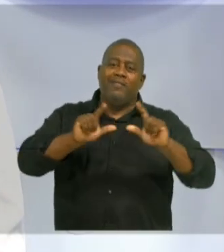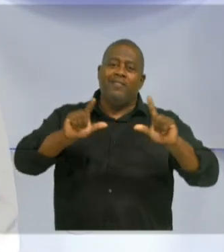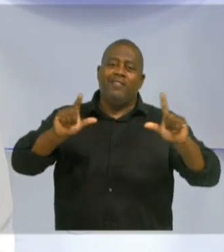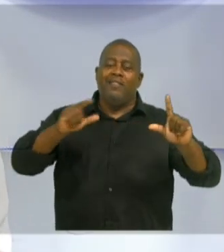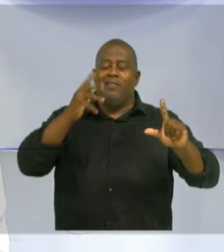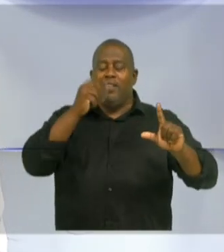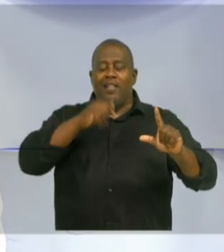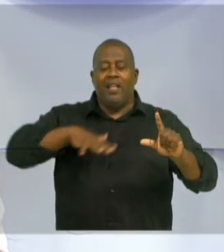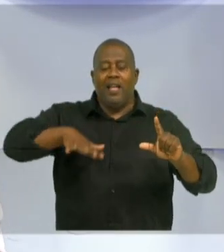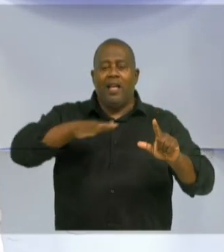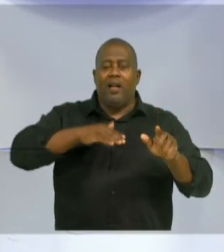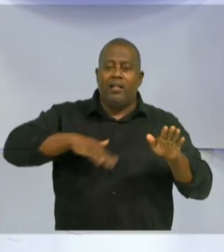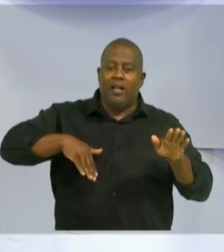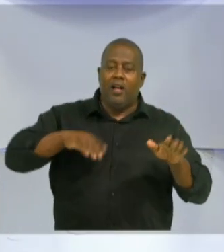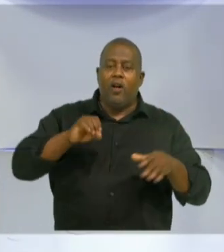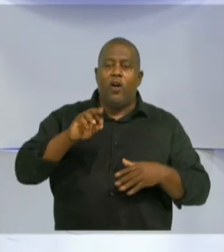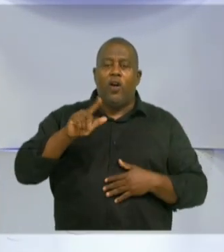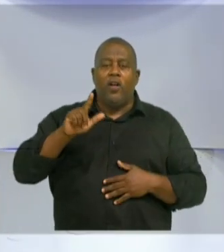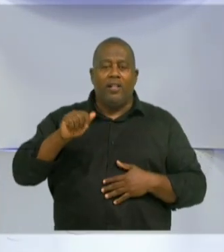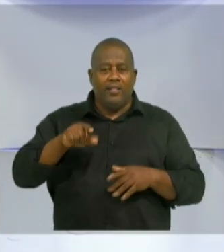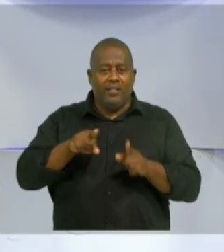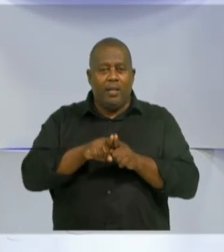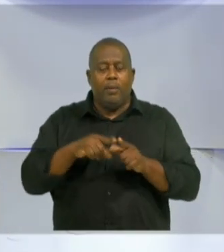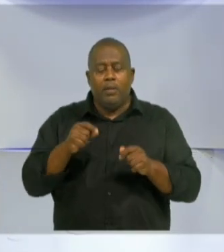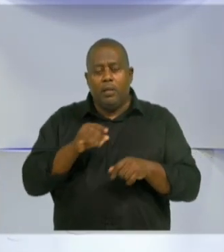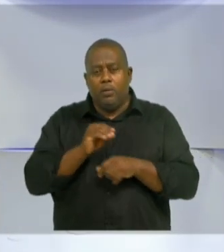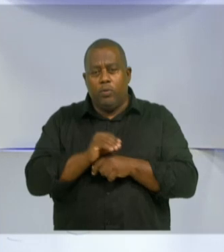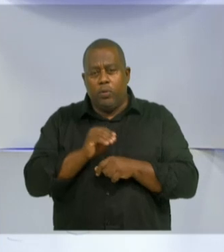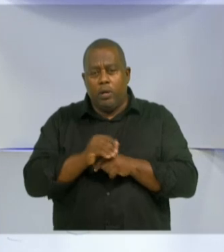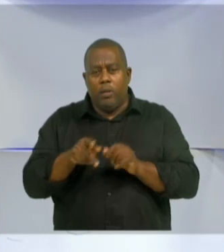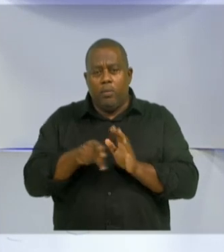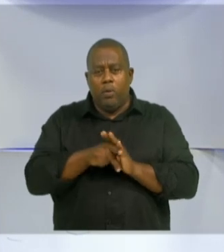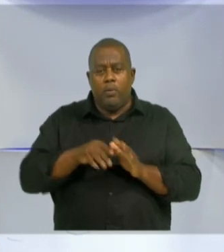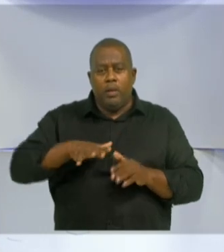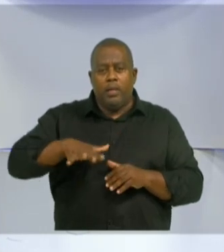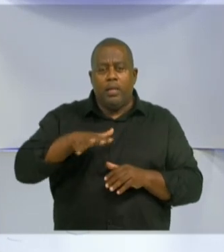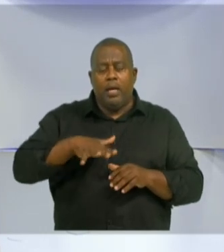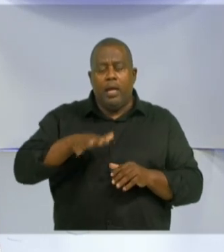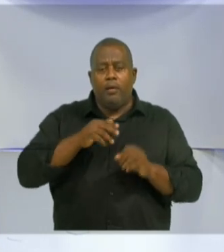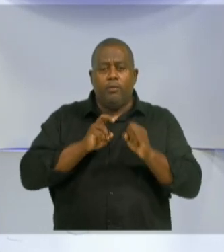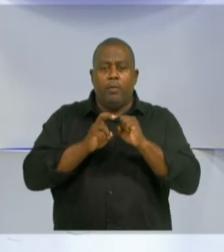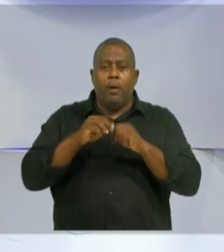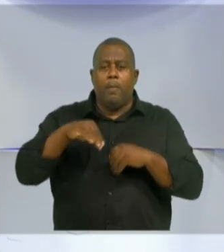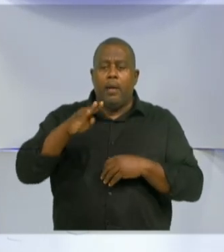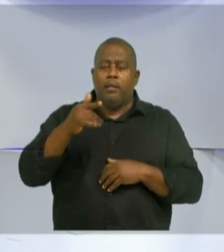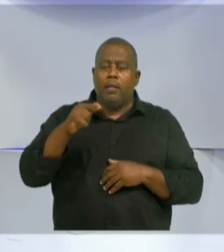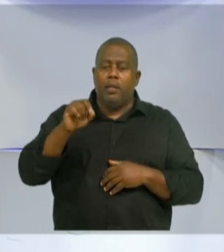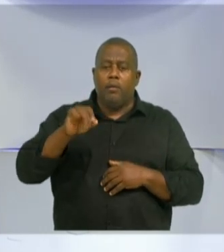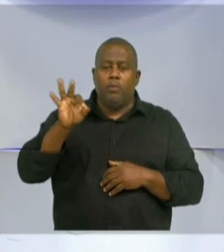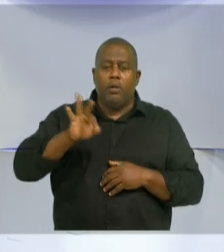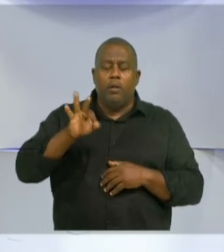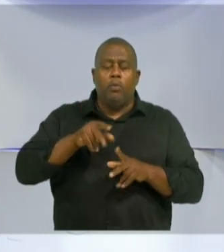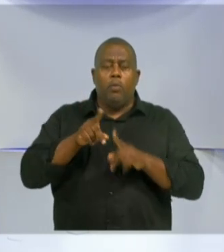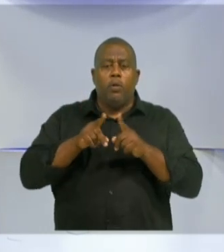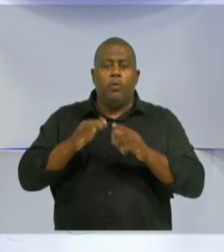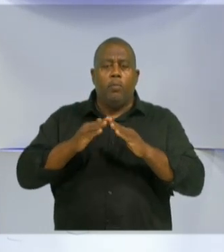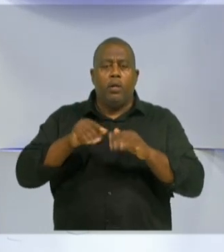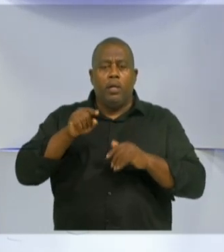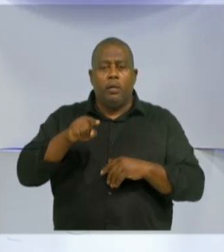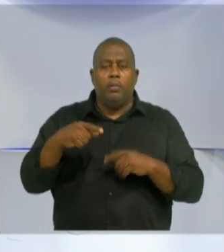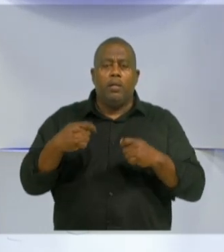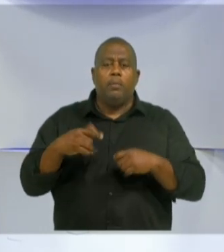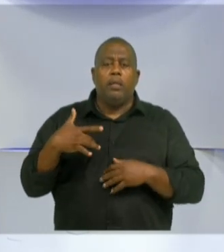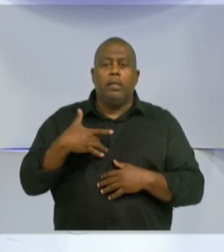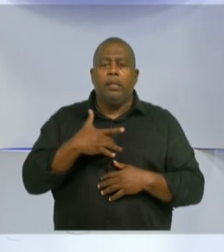or Atlântica e é importante a gente precisa cuidar do subúrbio mais de 70% da população vive ali e precisa de saúde uma